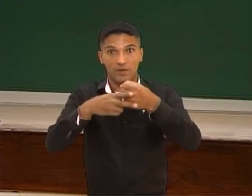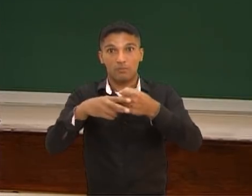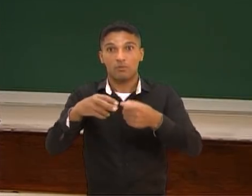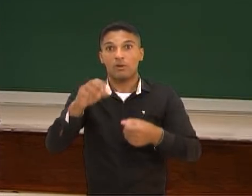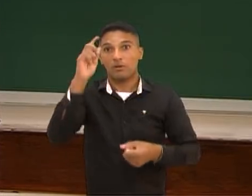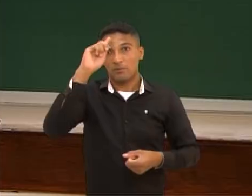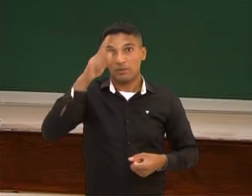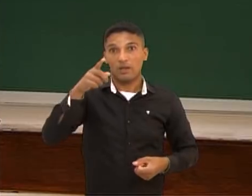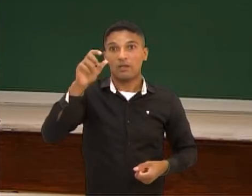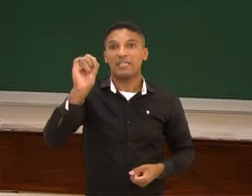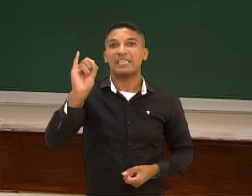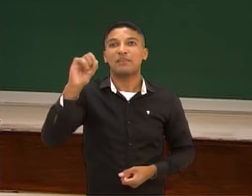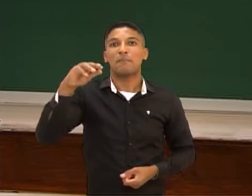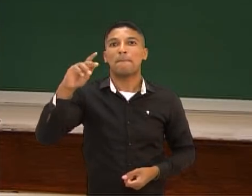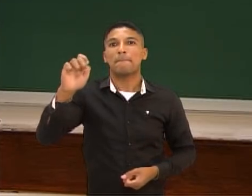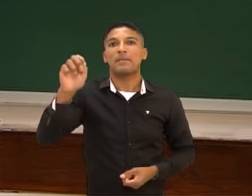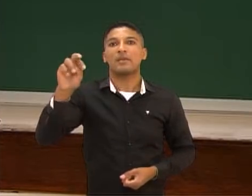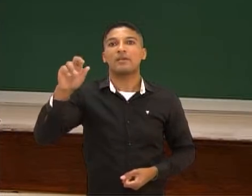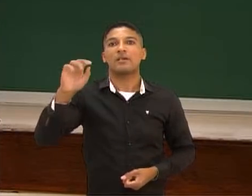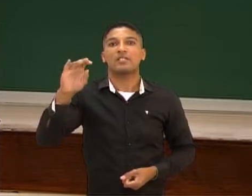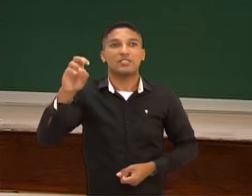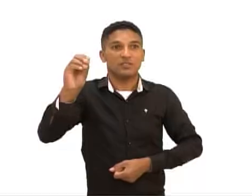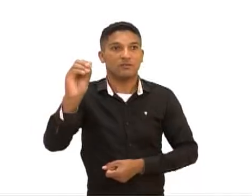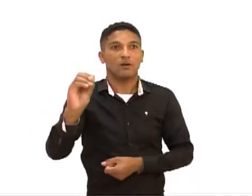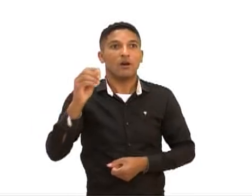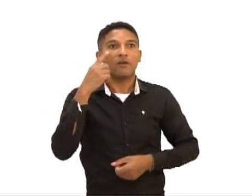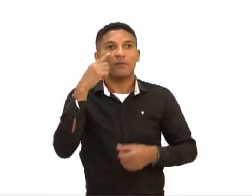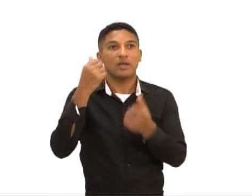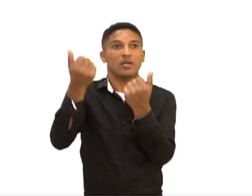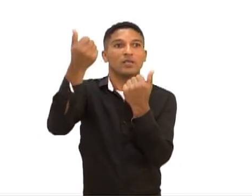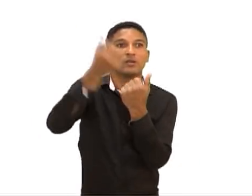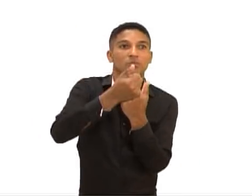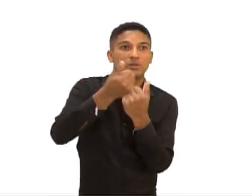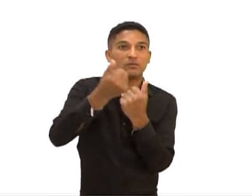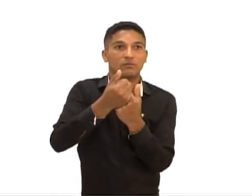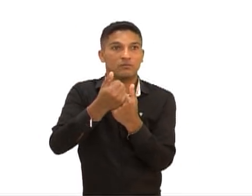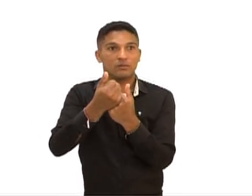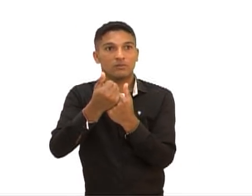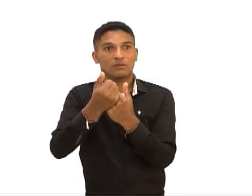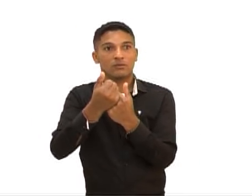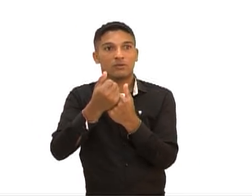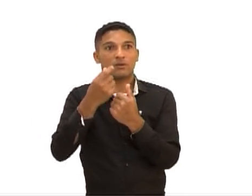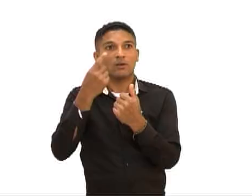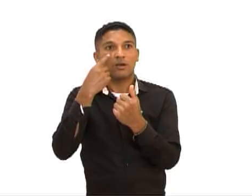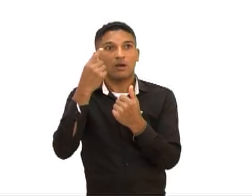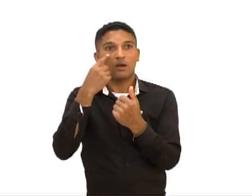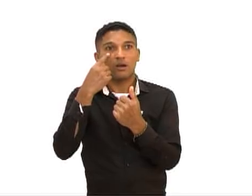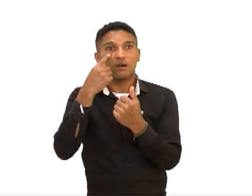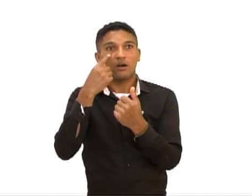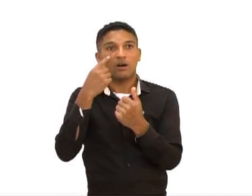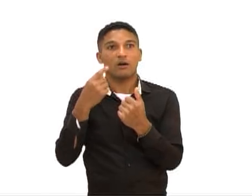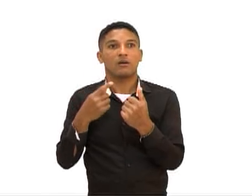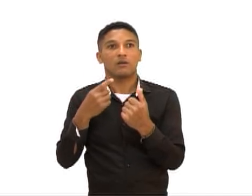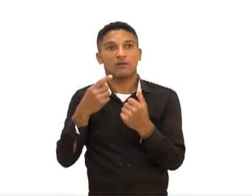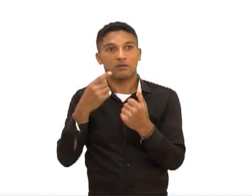Então, no eu aqui foi omitido, foi substituído por um hífen ali, como vocês podem ver no slide. Né? E aí a gente tem a conjugação dele nas demais